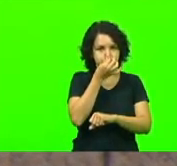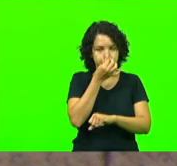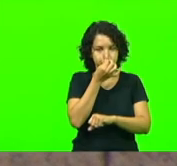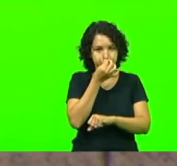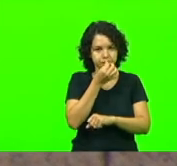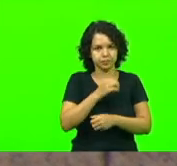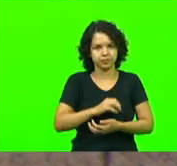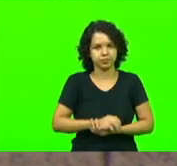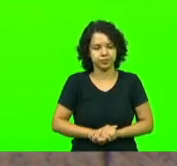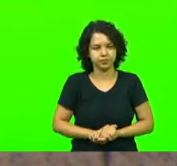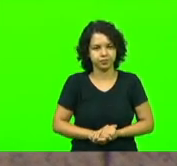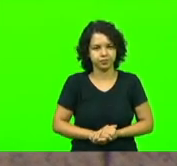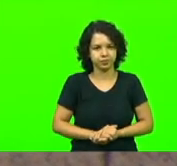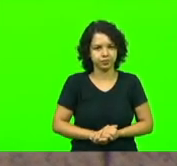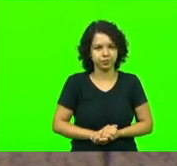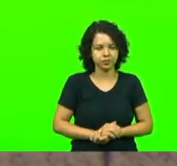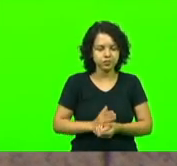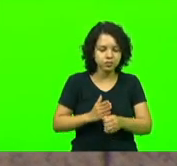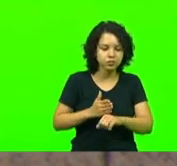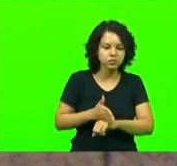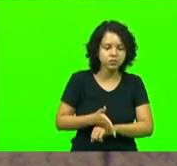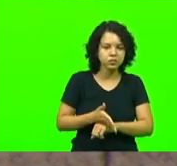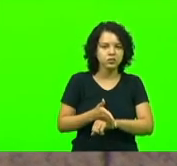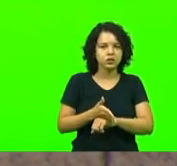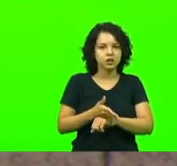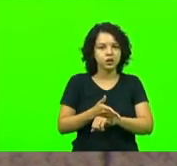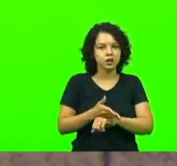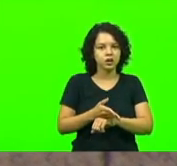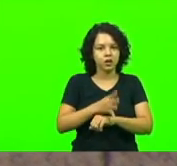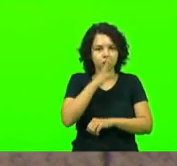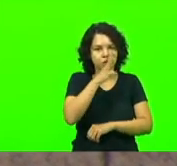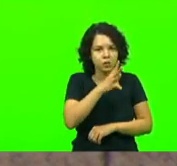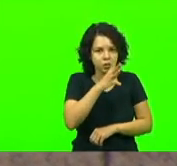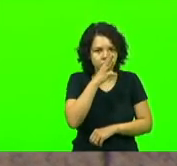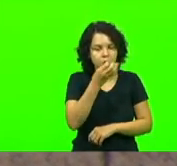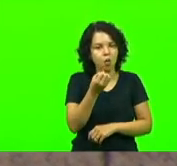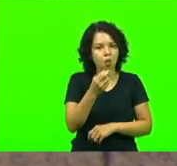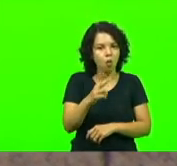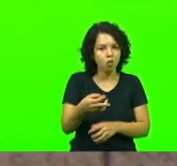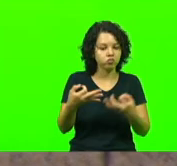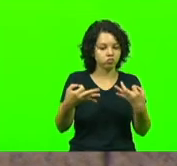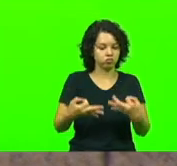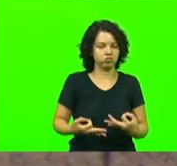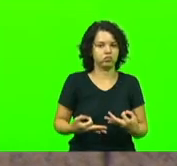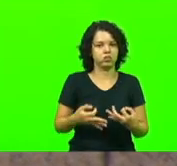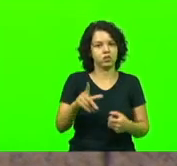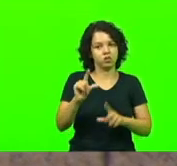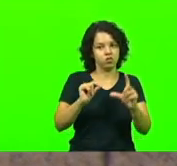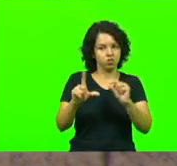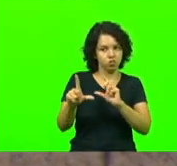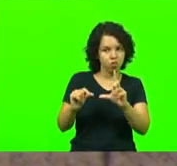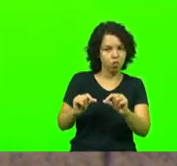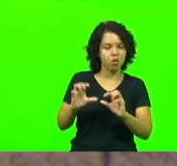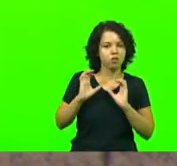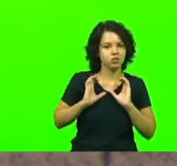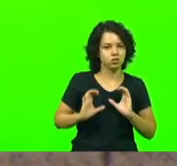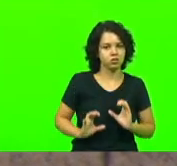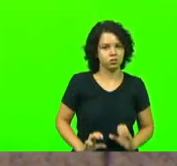de forma indevida e até mesmo injustificada nas escolhas do cidadão.